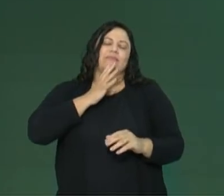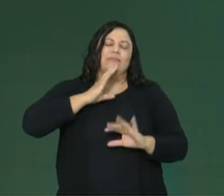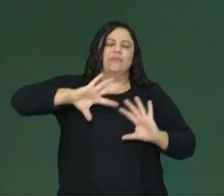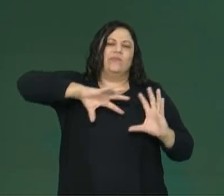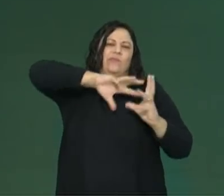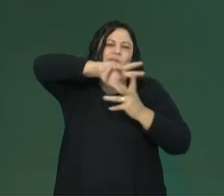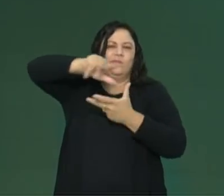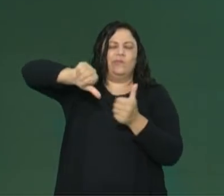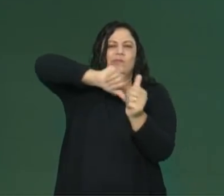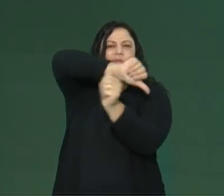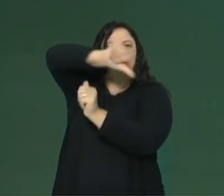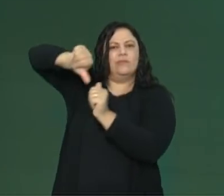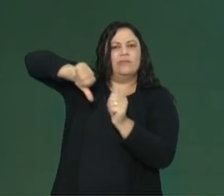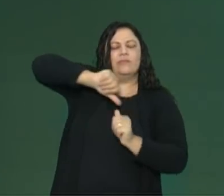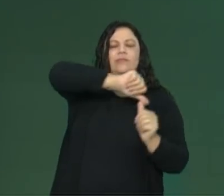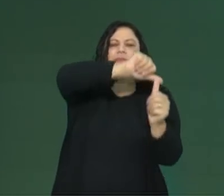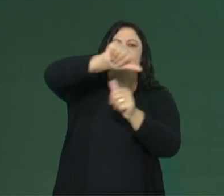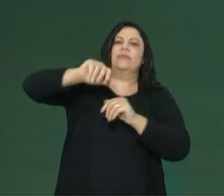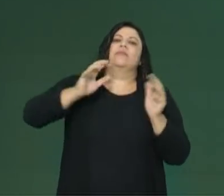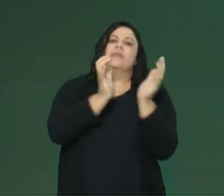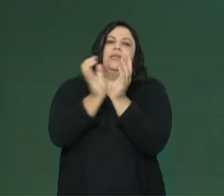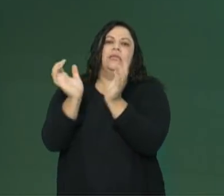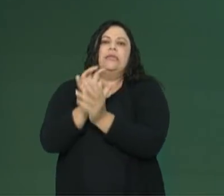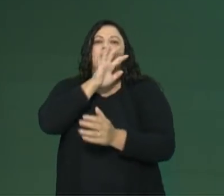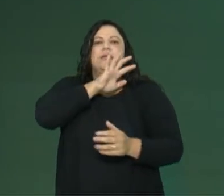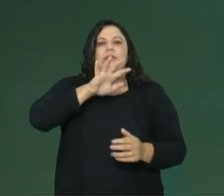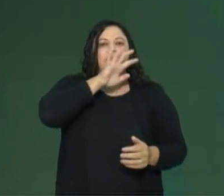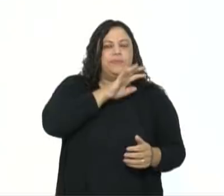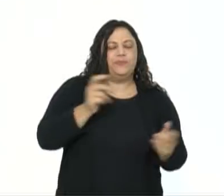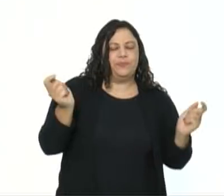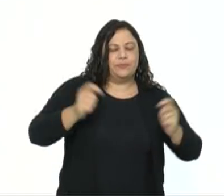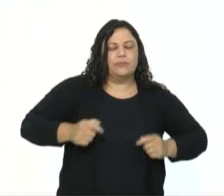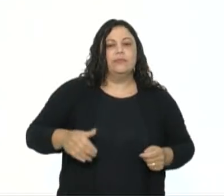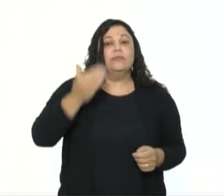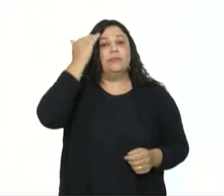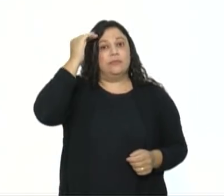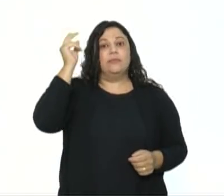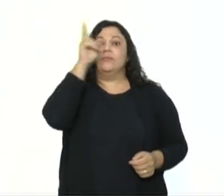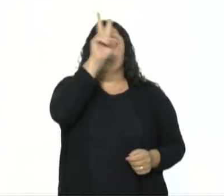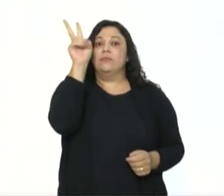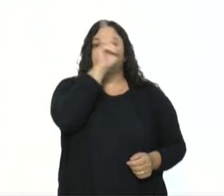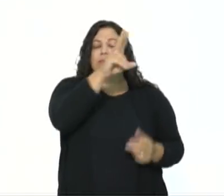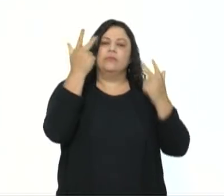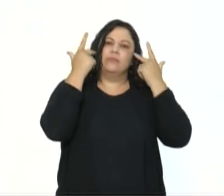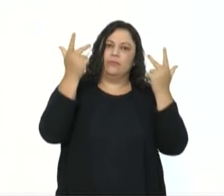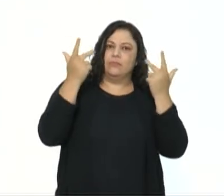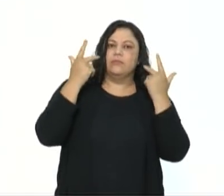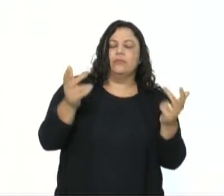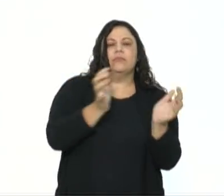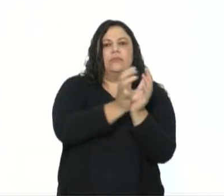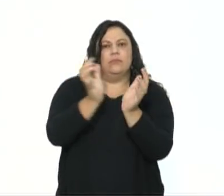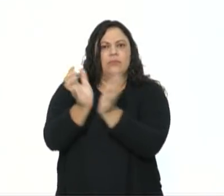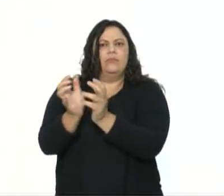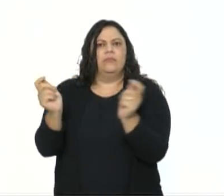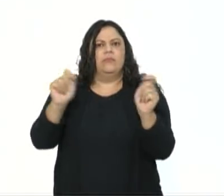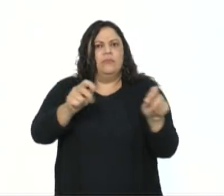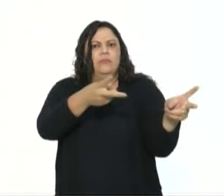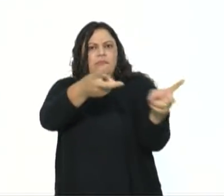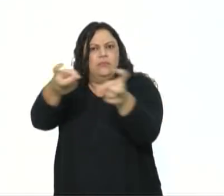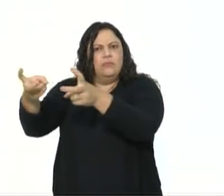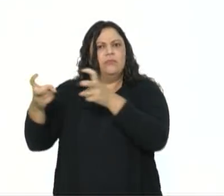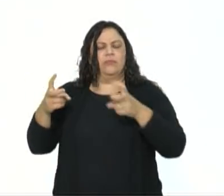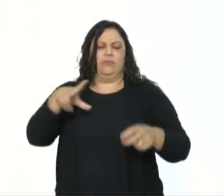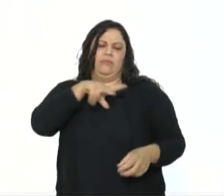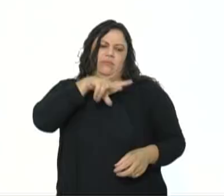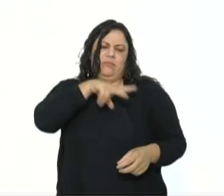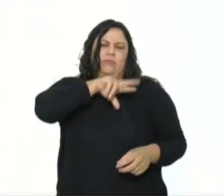animais, molusco e anelídeo. Entender a história natural desses grupos e perceber as particularidades de cada